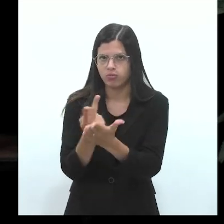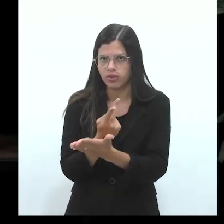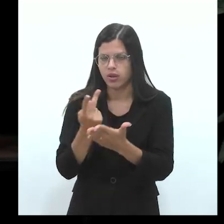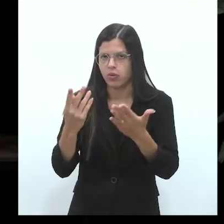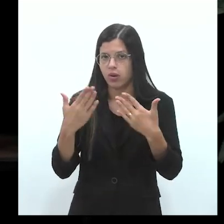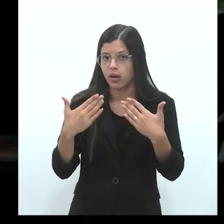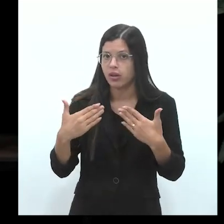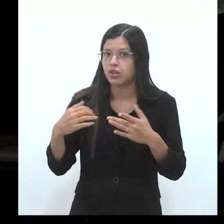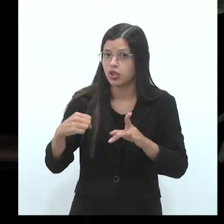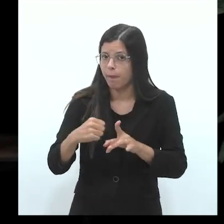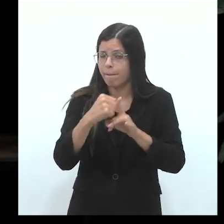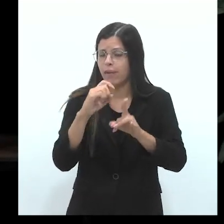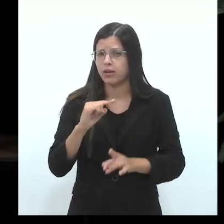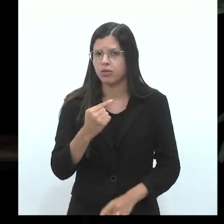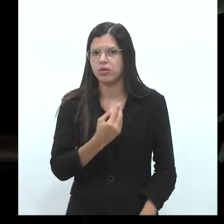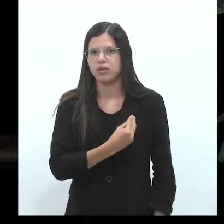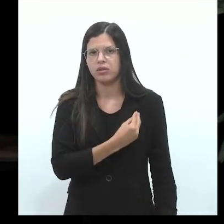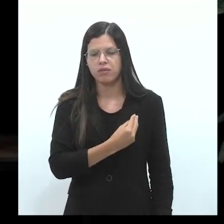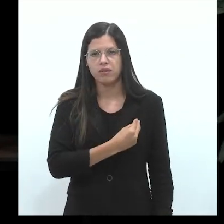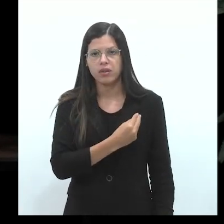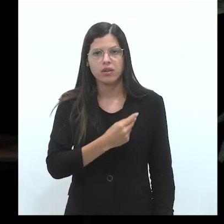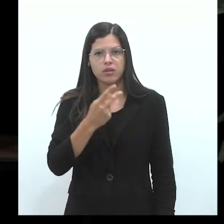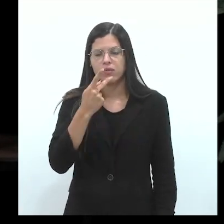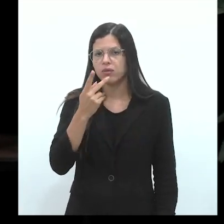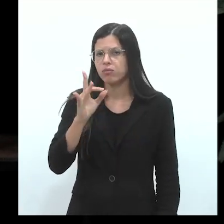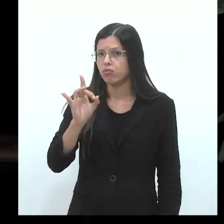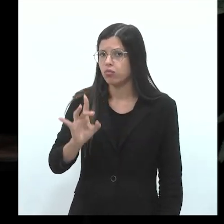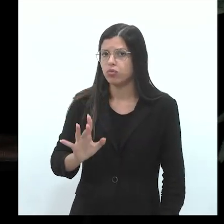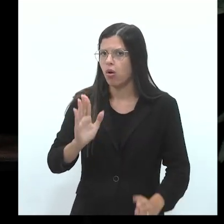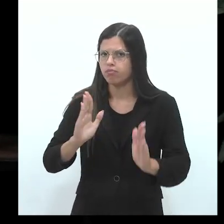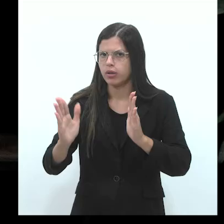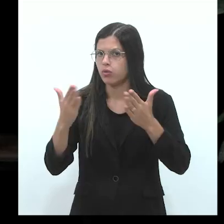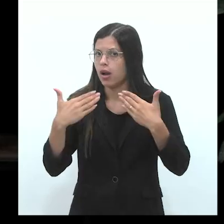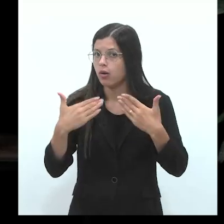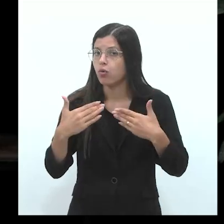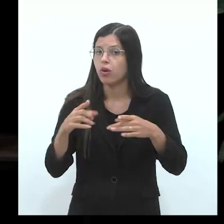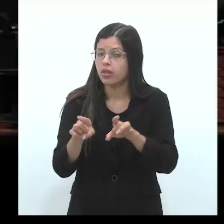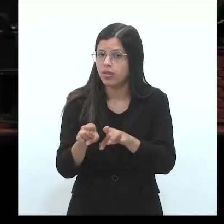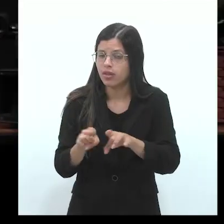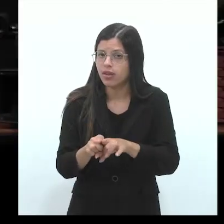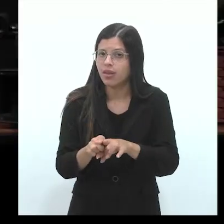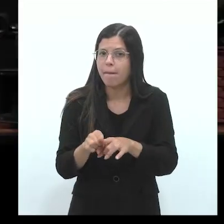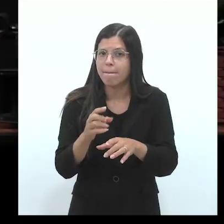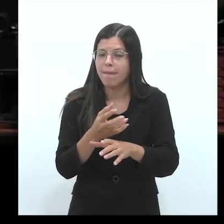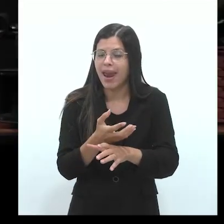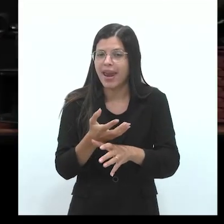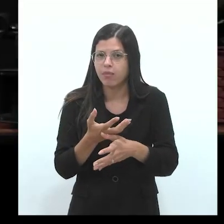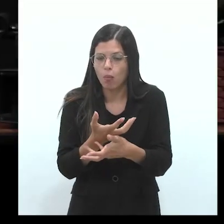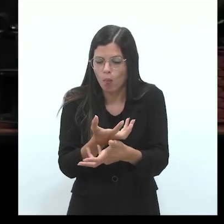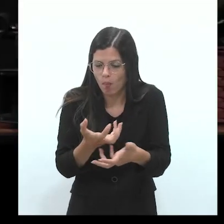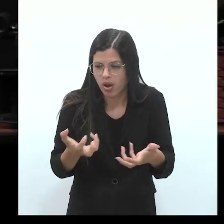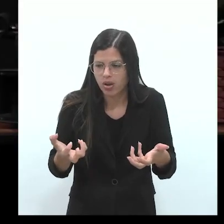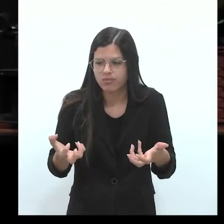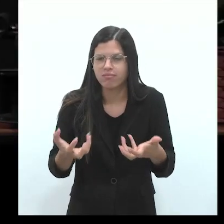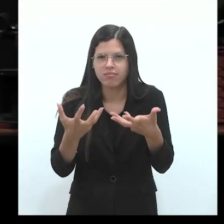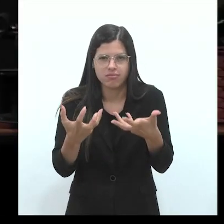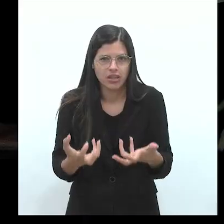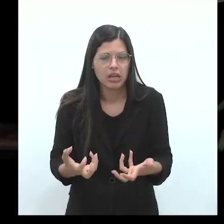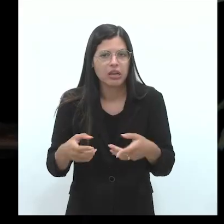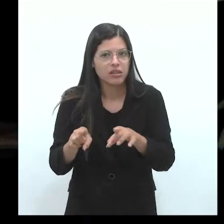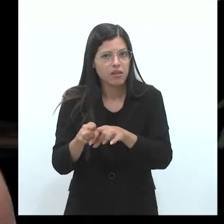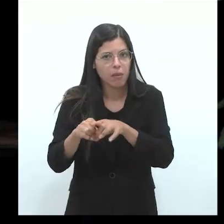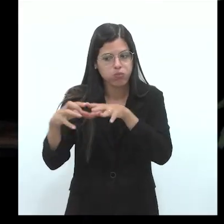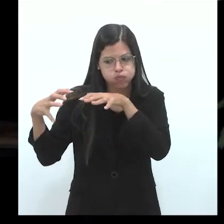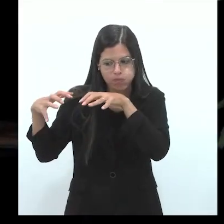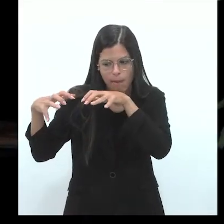têm um impacto direto na nossa vida. E a gente não está falando só de onda de calor, a gente está falando de seca extrema, a gente está falando de